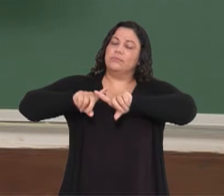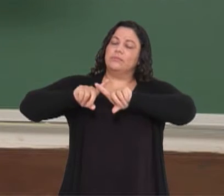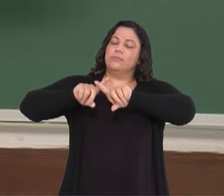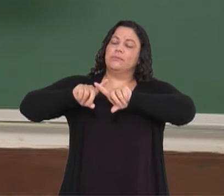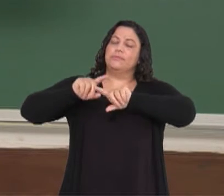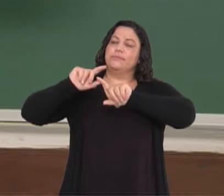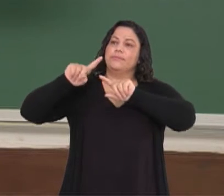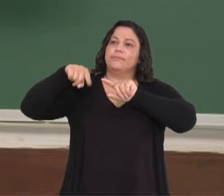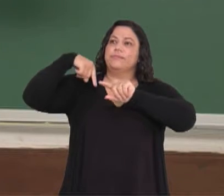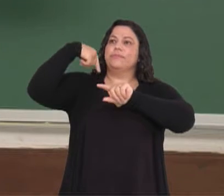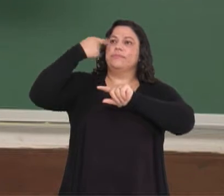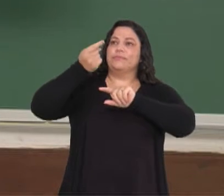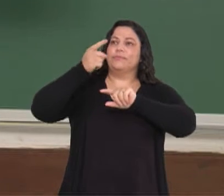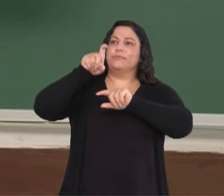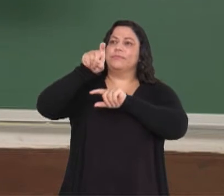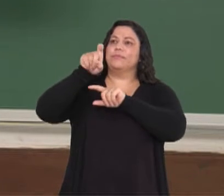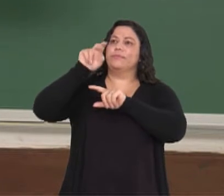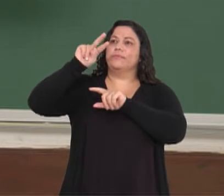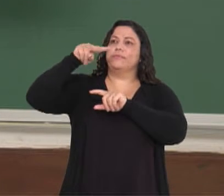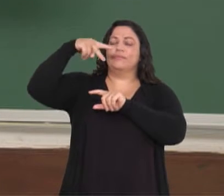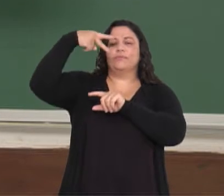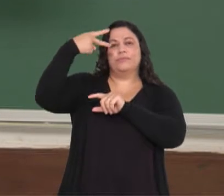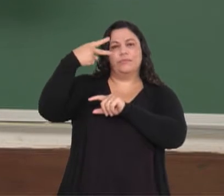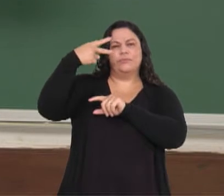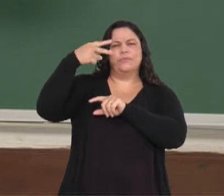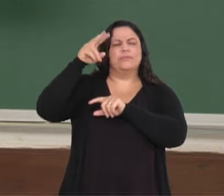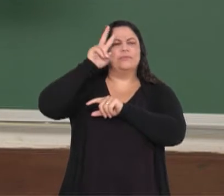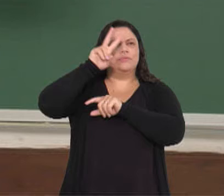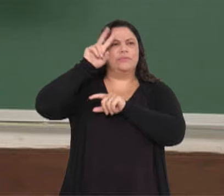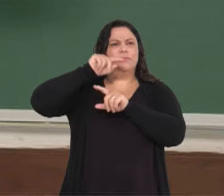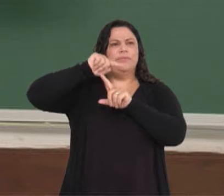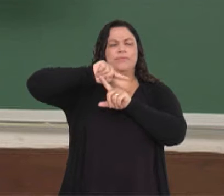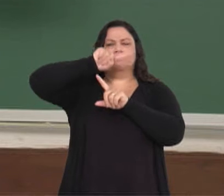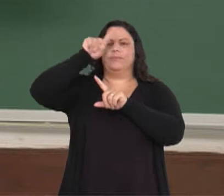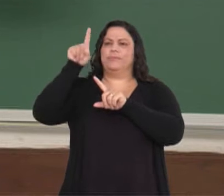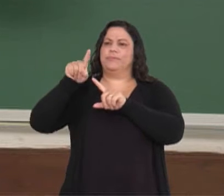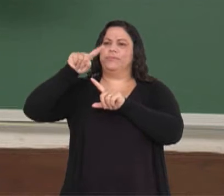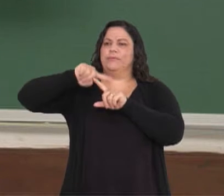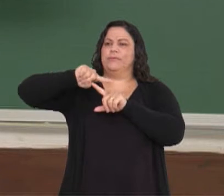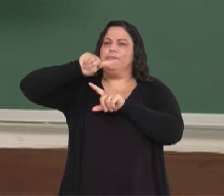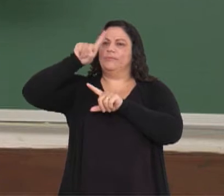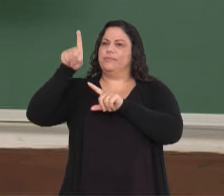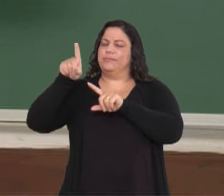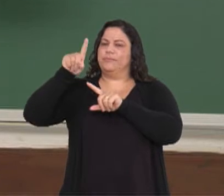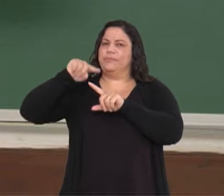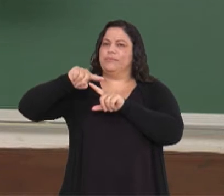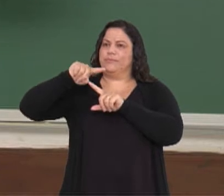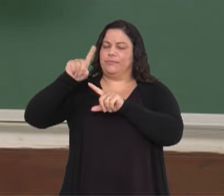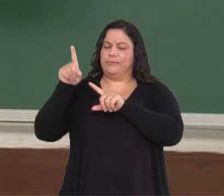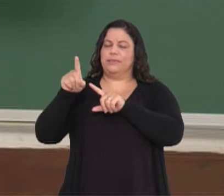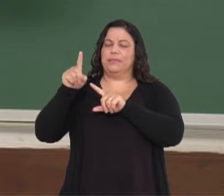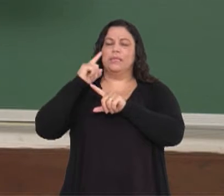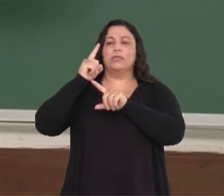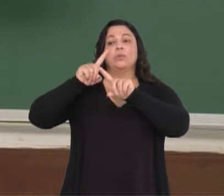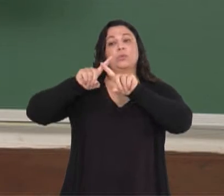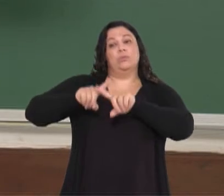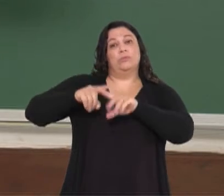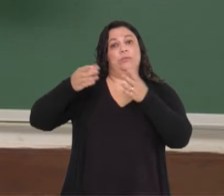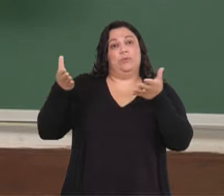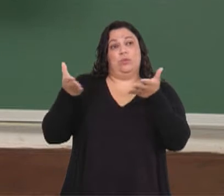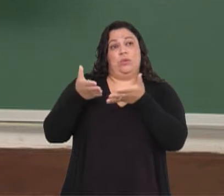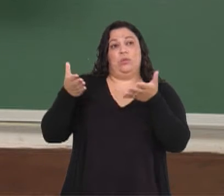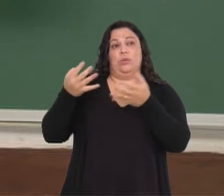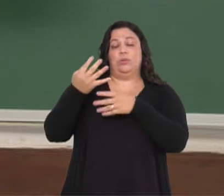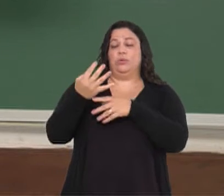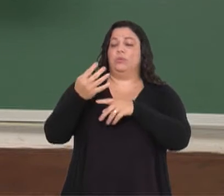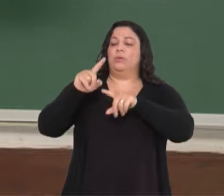chave. Lembra do processo de multiplicação? Propriedade distributiva? Primeiro pelo primeiro, primeiro pelo segundo. Então eu vou multiplicar agora.